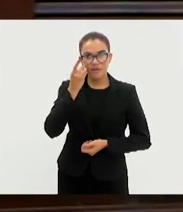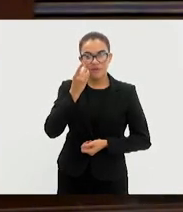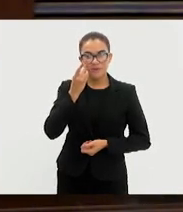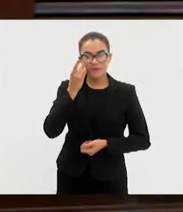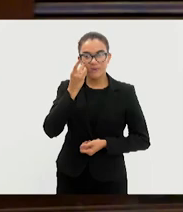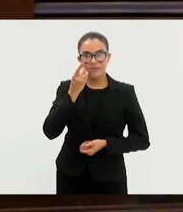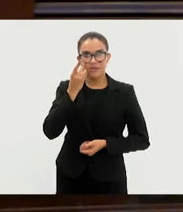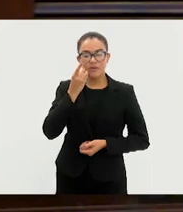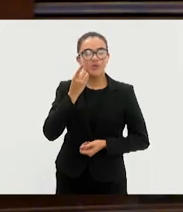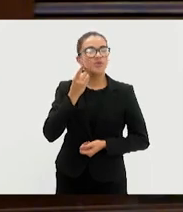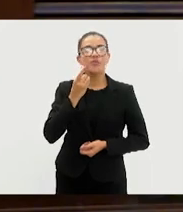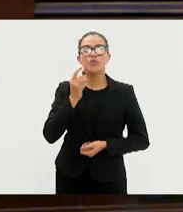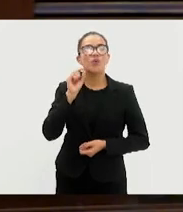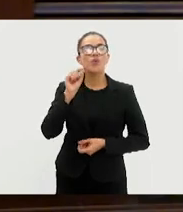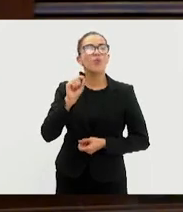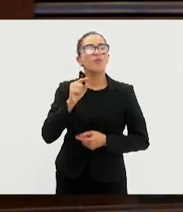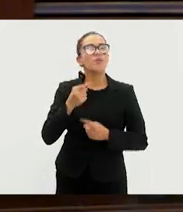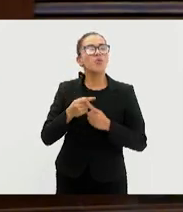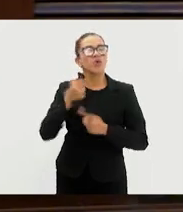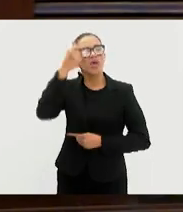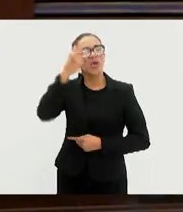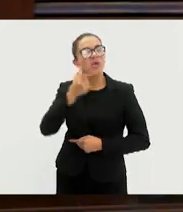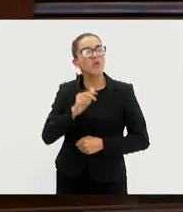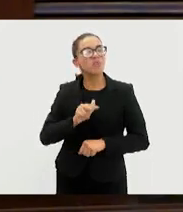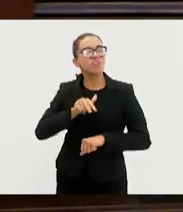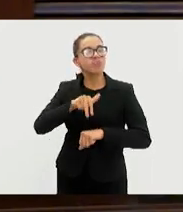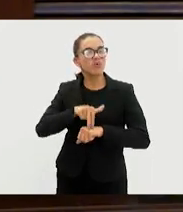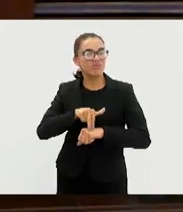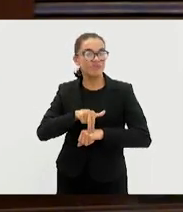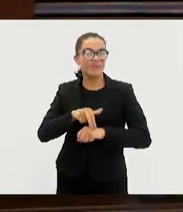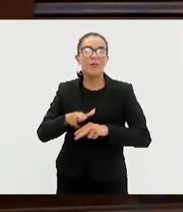o que me traz à tribuna hoje aqui são três assuntos